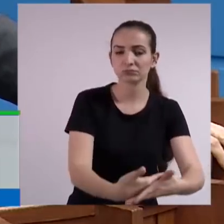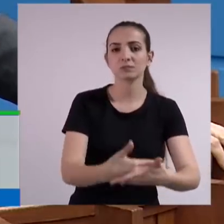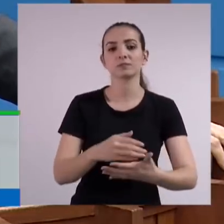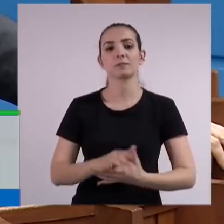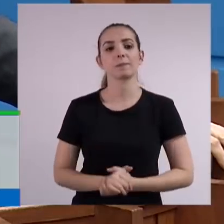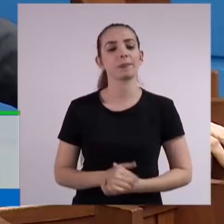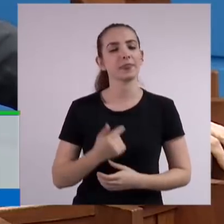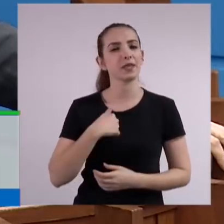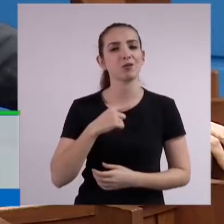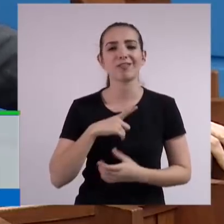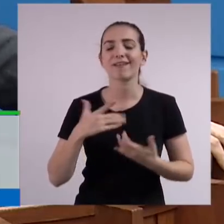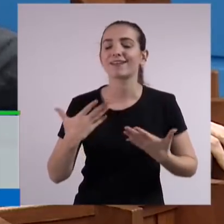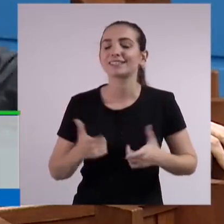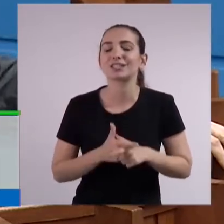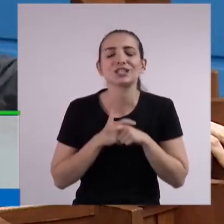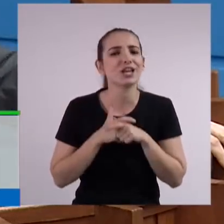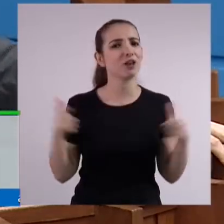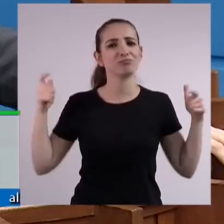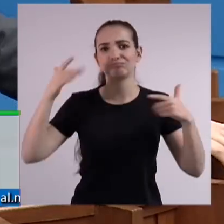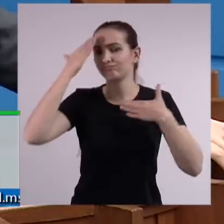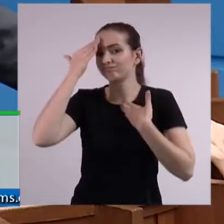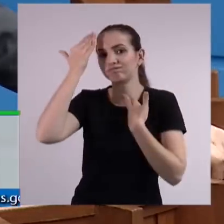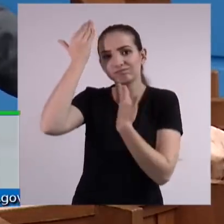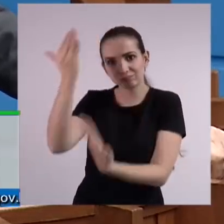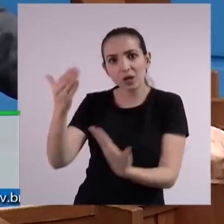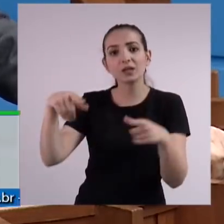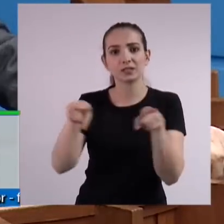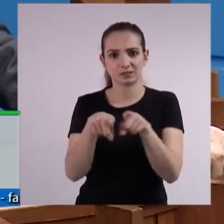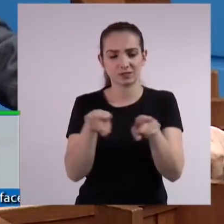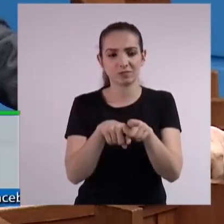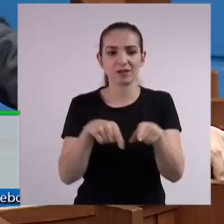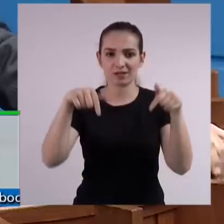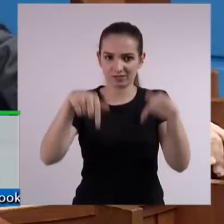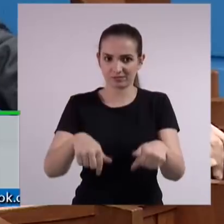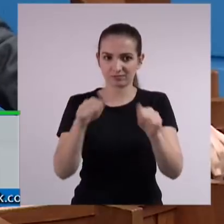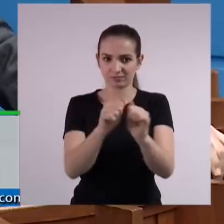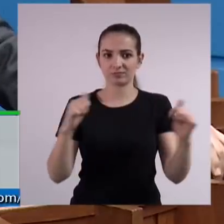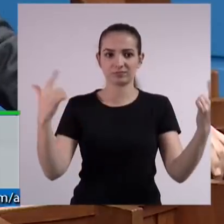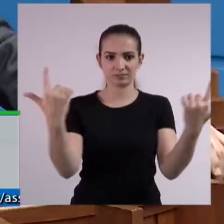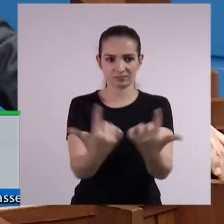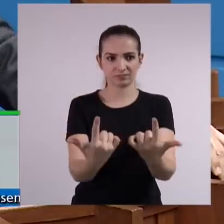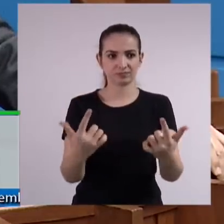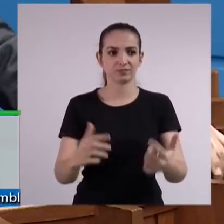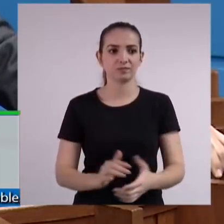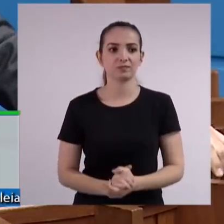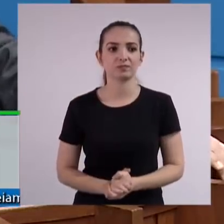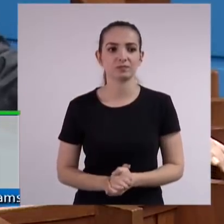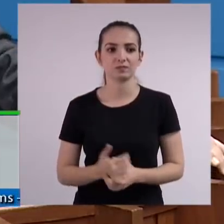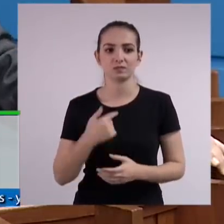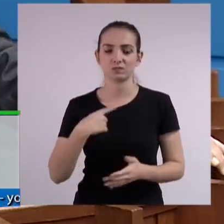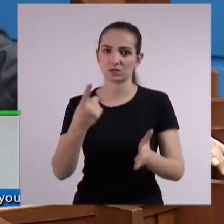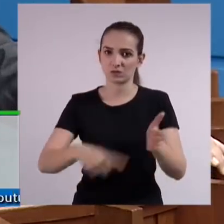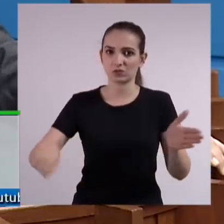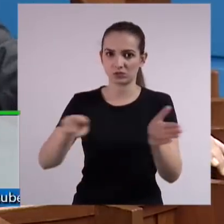tenho enorme gratidão, e também por esta Casa de Leis. Cheguei aqui a 3